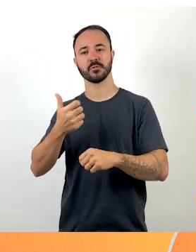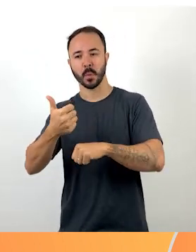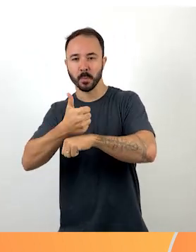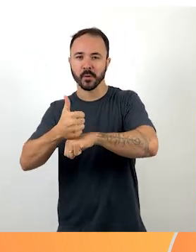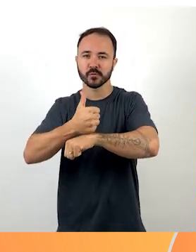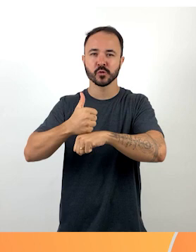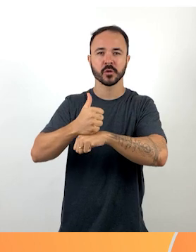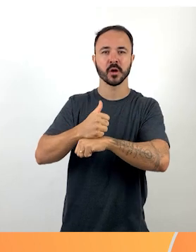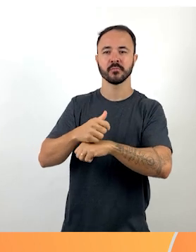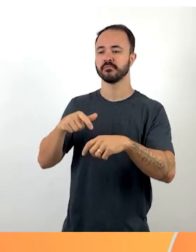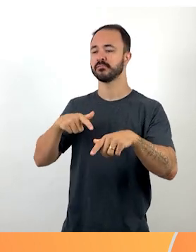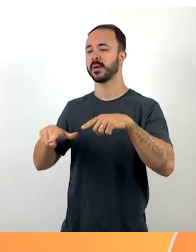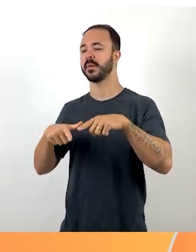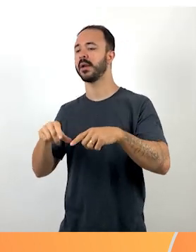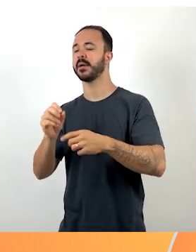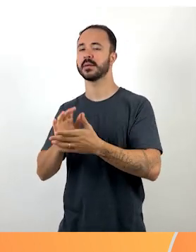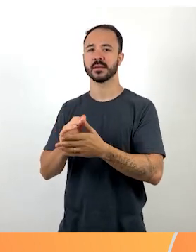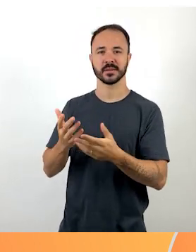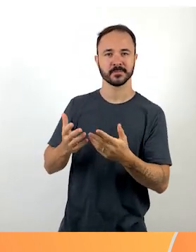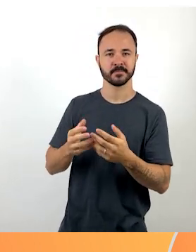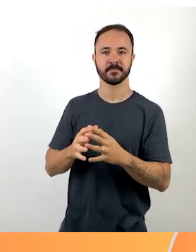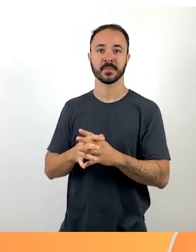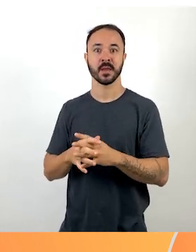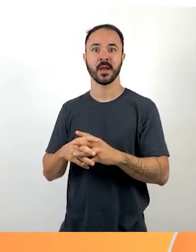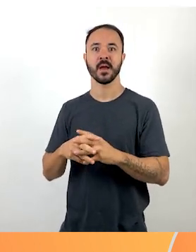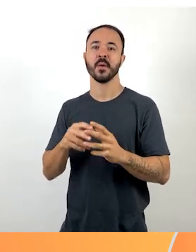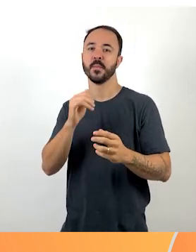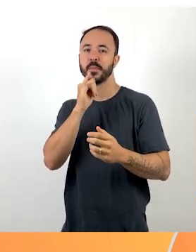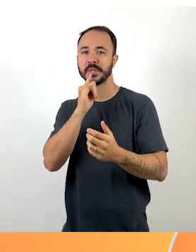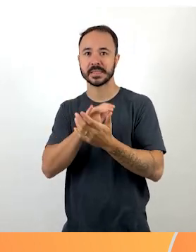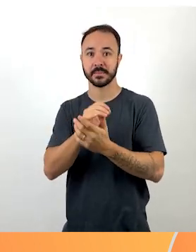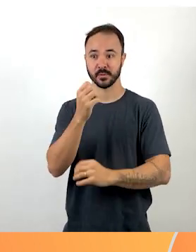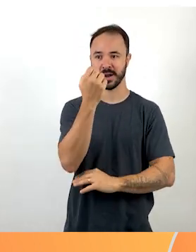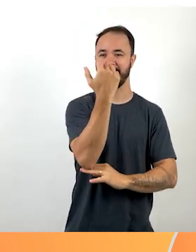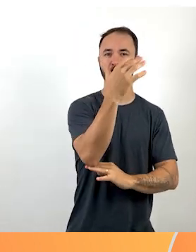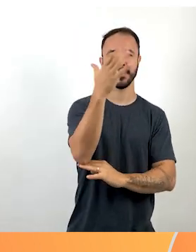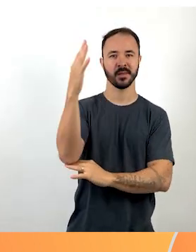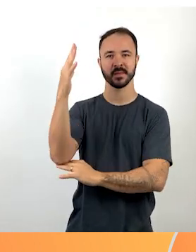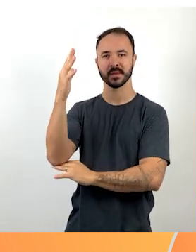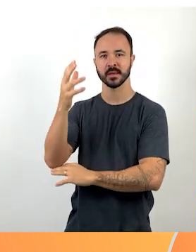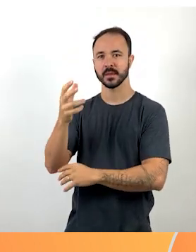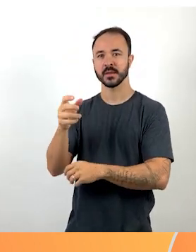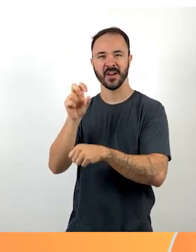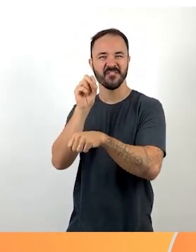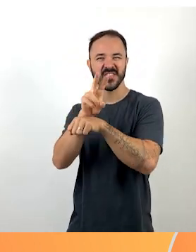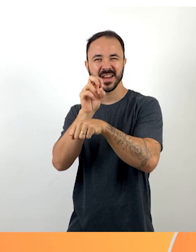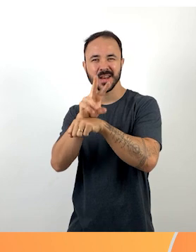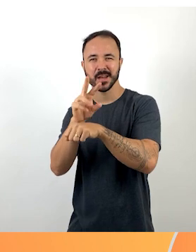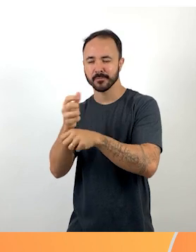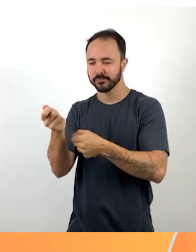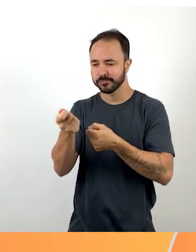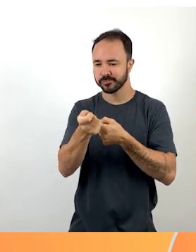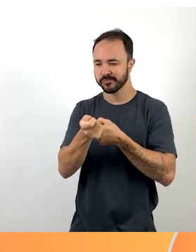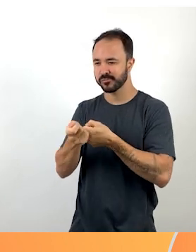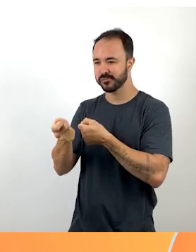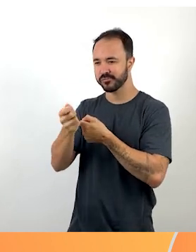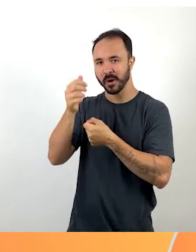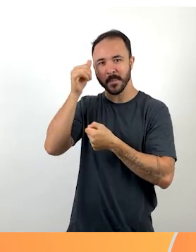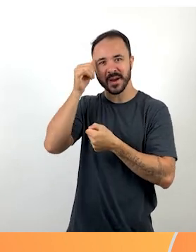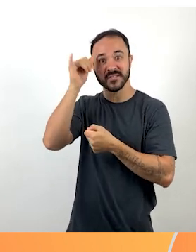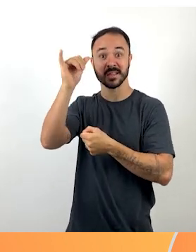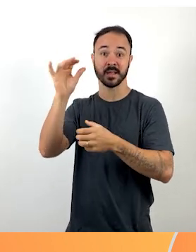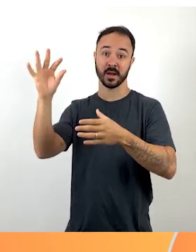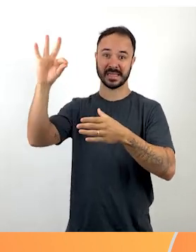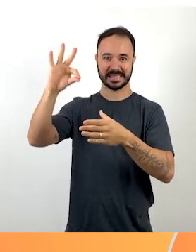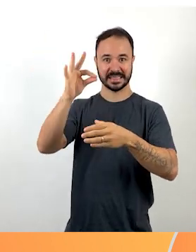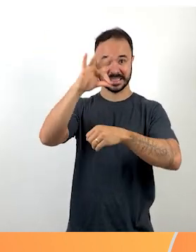cultivo. Não pode haver o controle de pragas por produtos químicos. Então, você tem uma produção em menor escala que muitas vezes não atende,